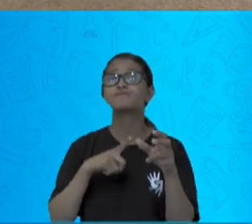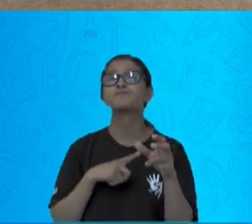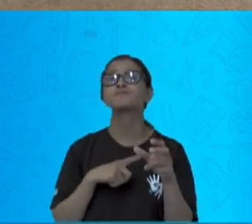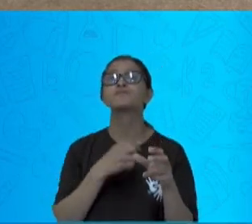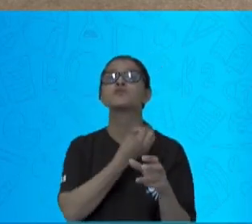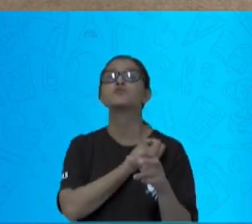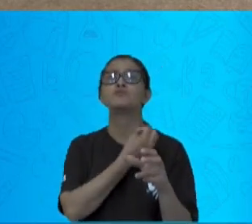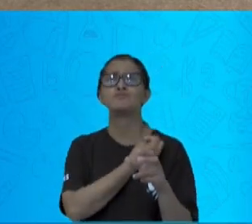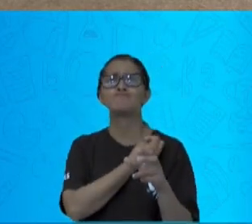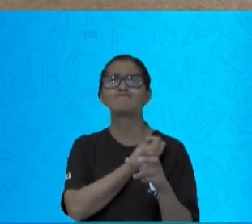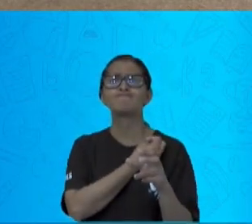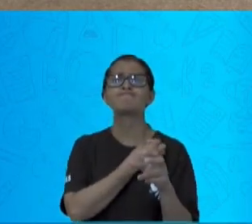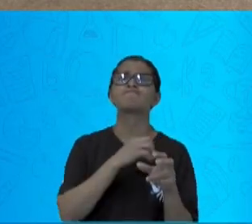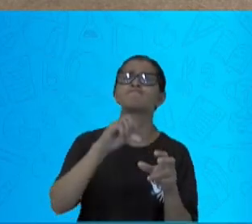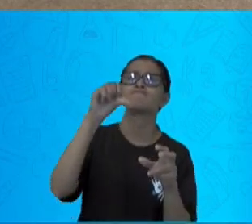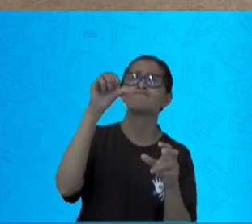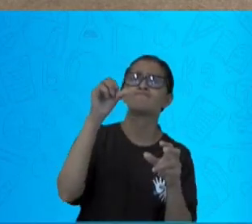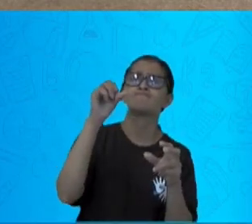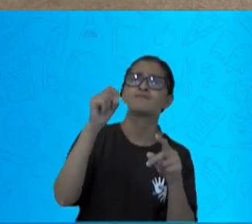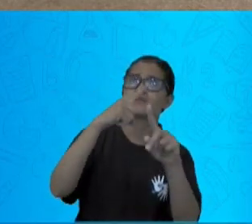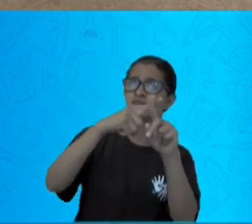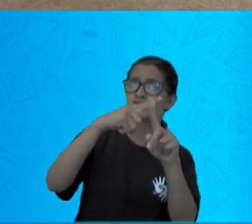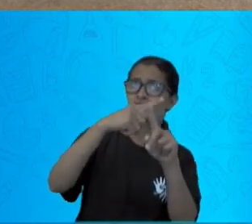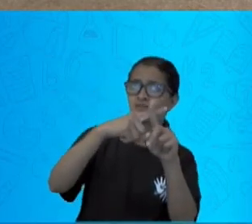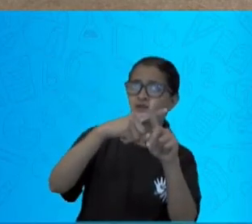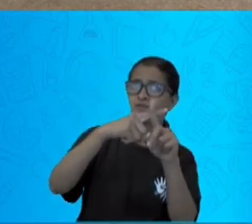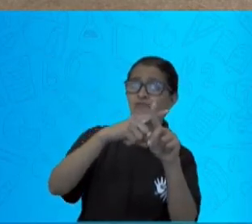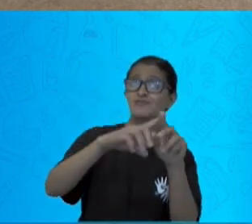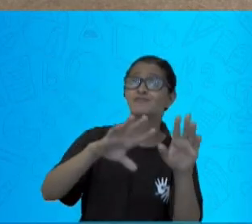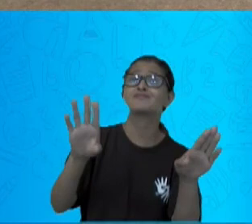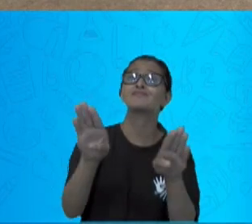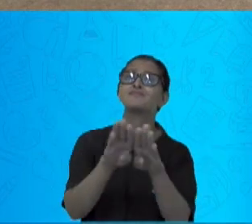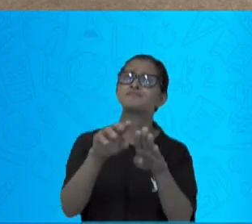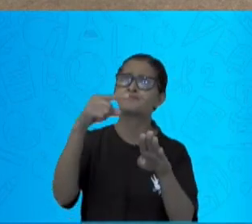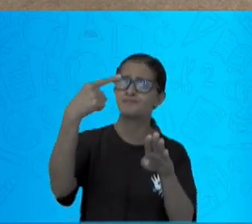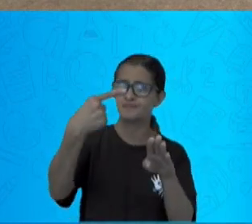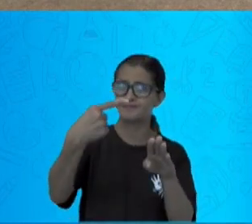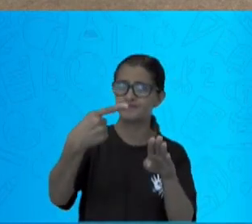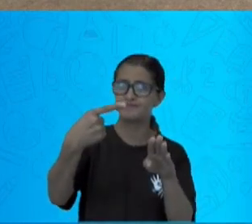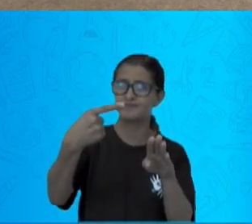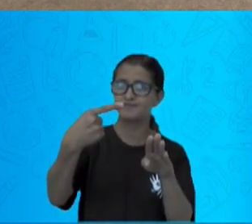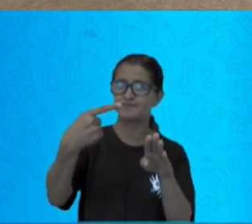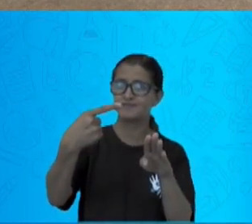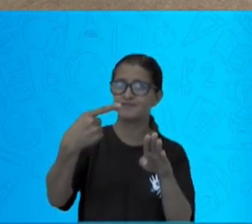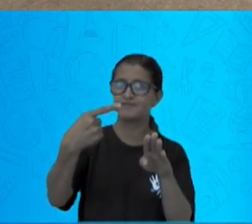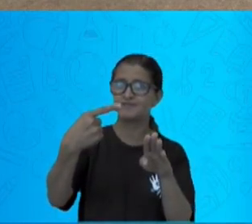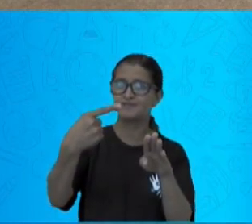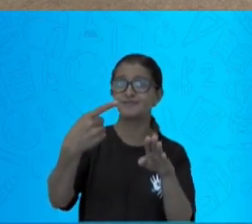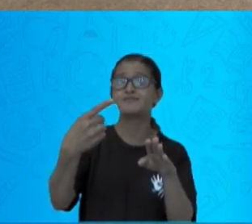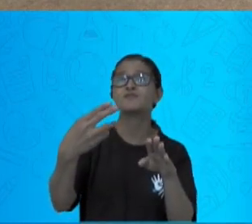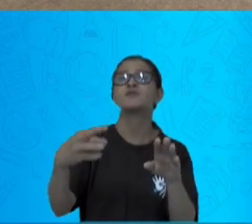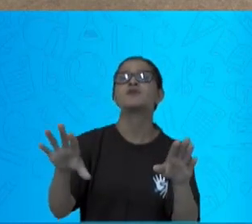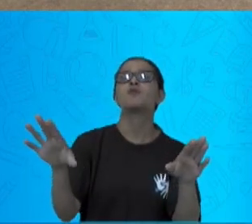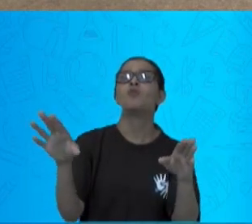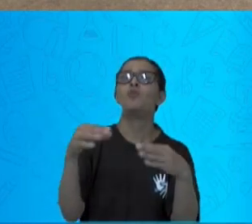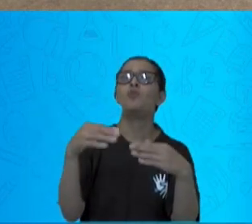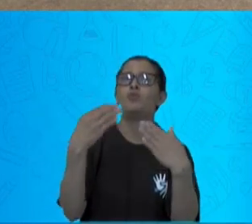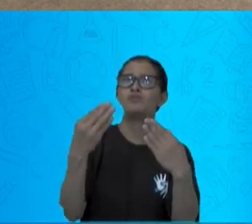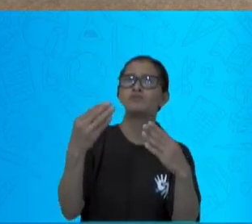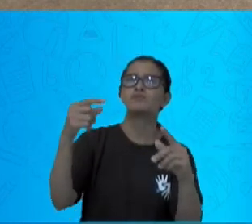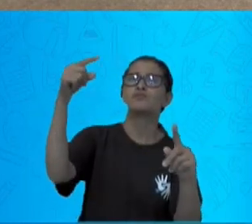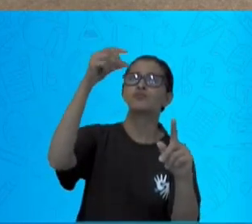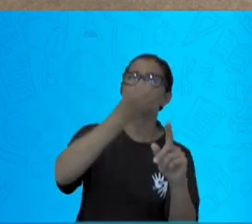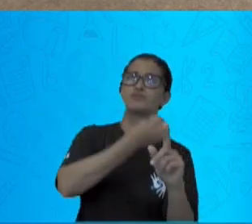com denominadores iguais. Então, o processo aqui é diferente. Denominadores iguais, eu conservo o denominador